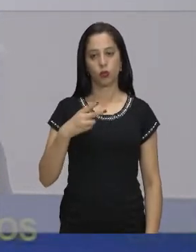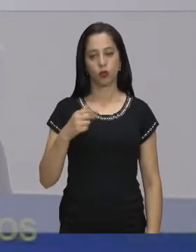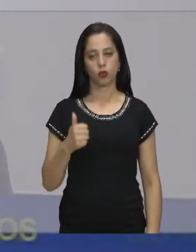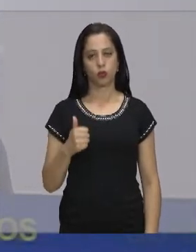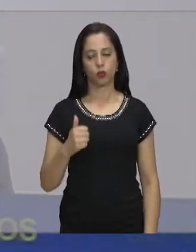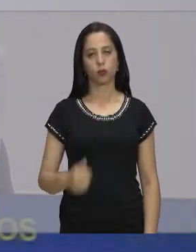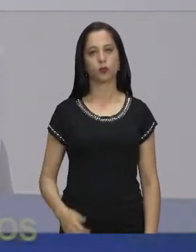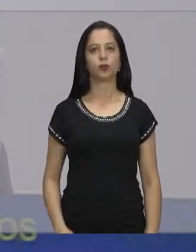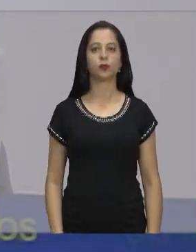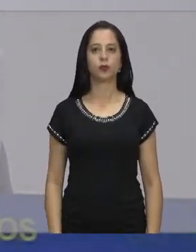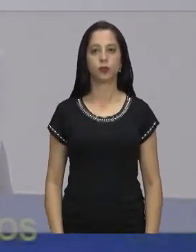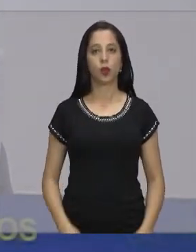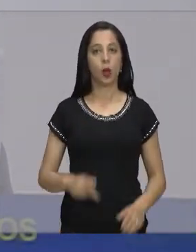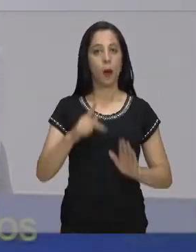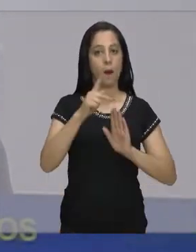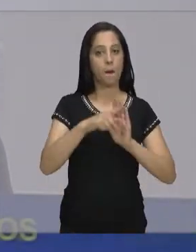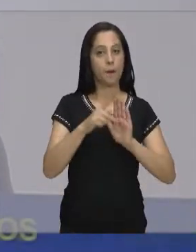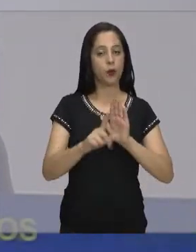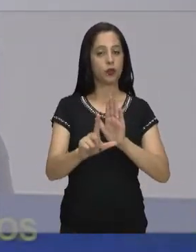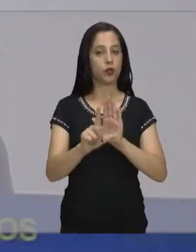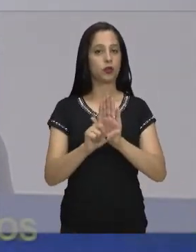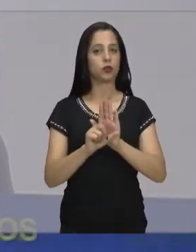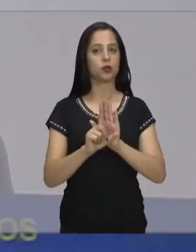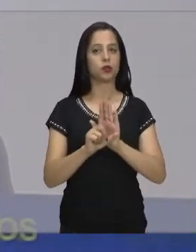13.109/2021, projeto de lei